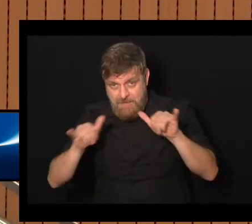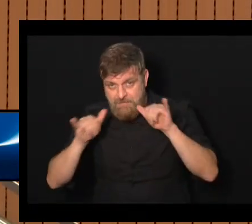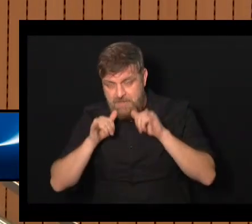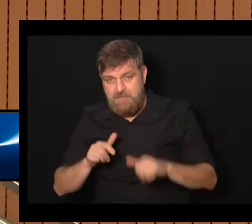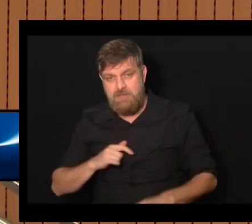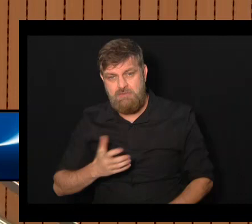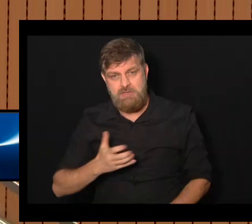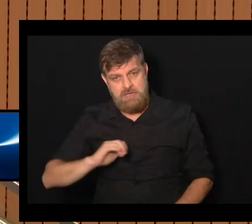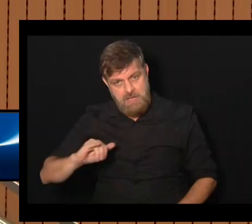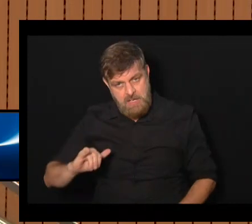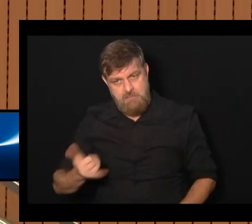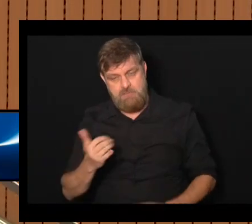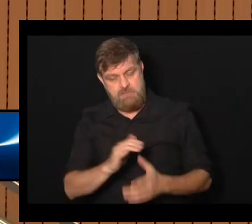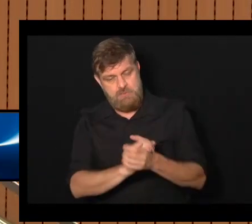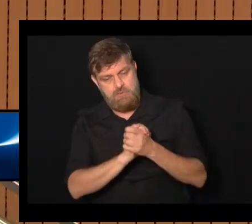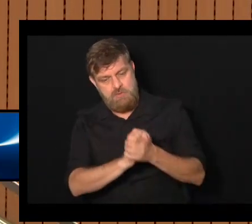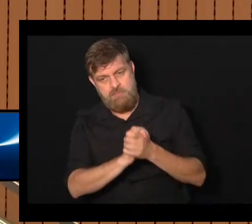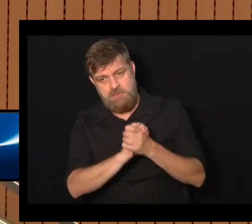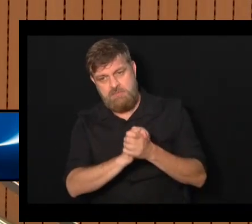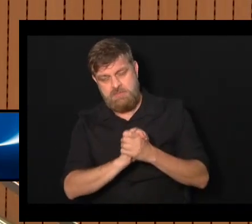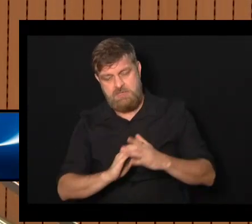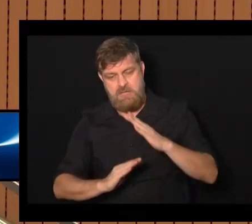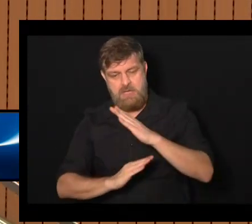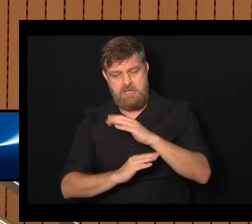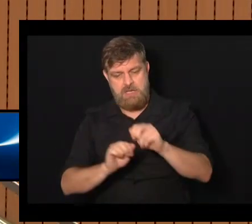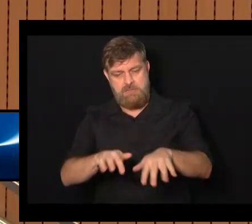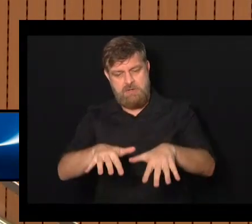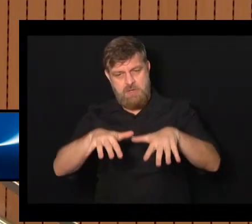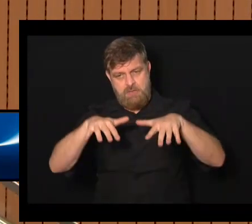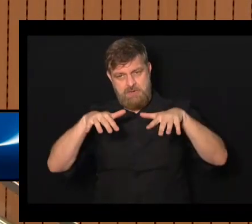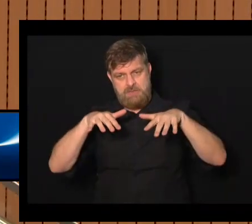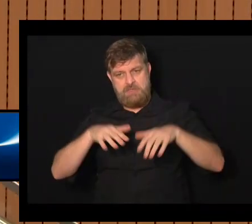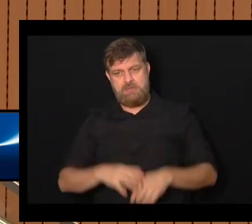oportunidade de parabenizar esse plenário, porque,